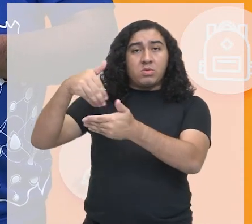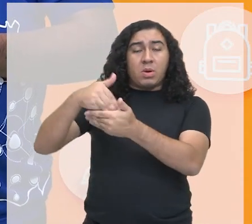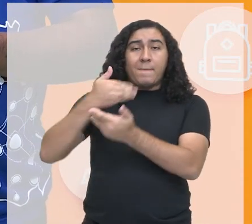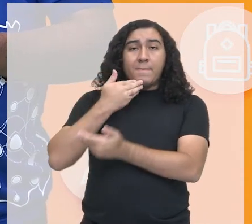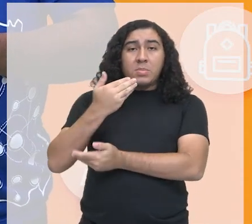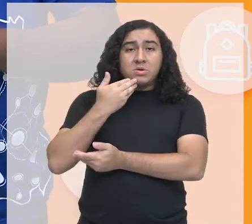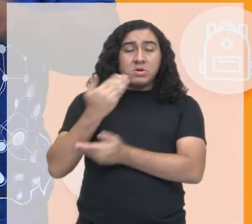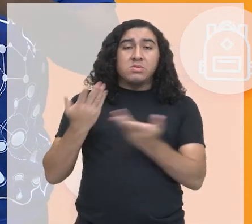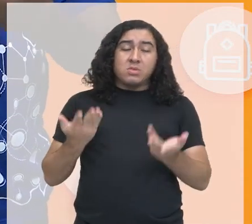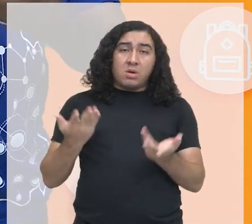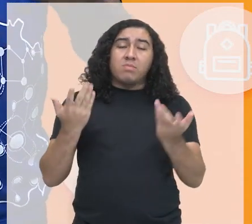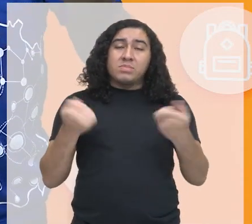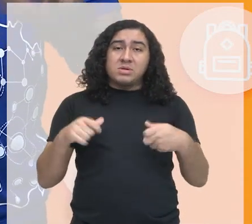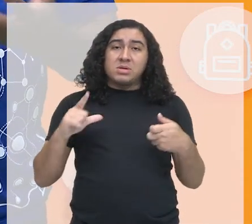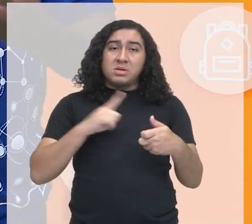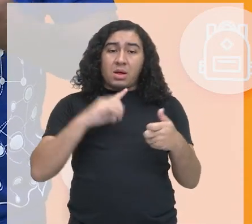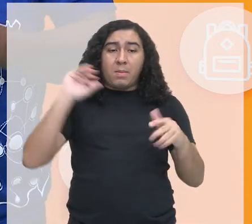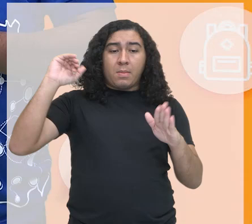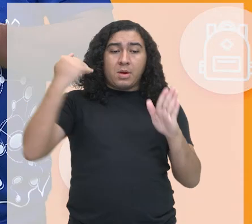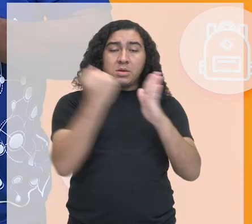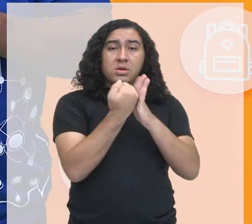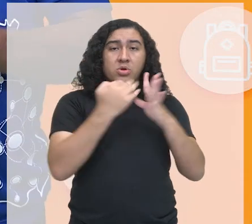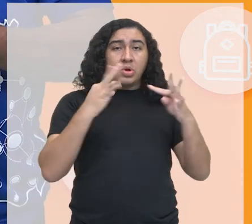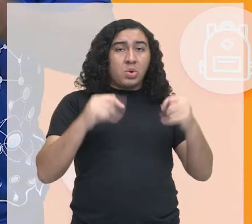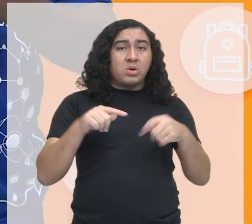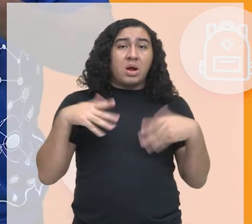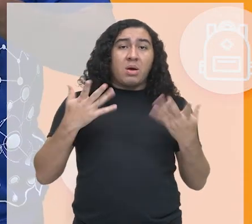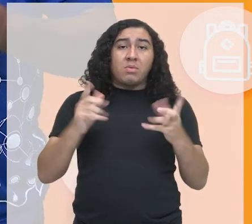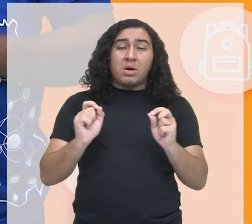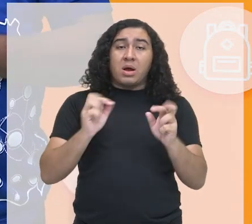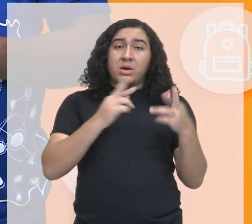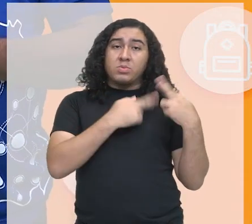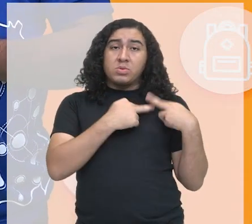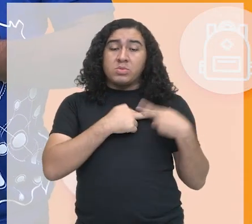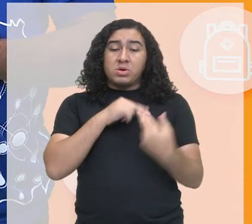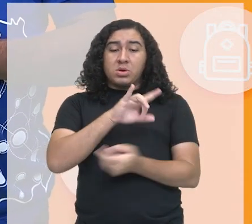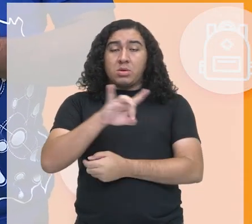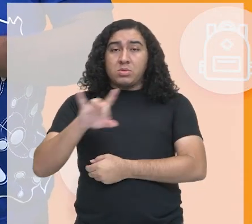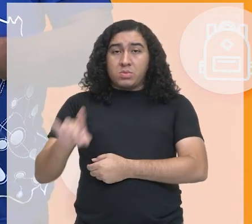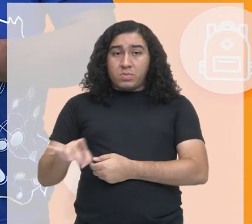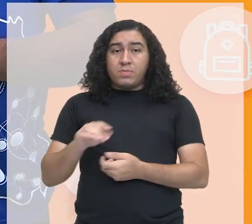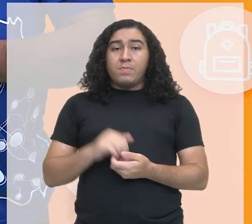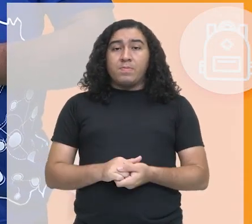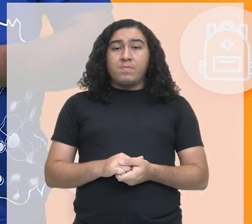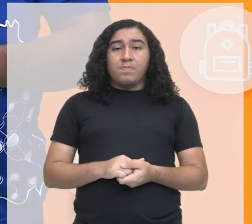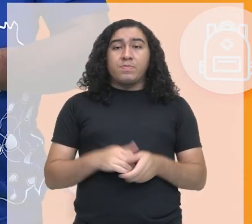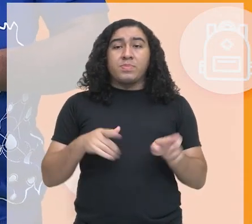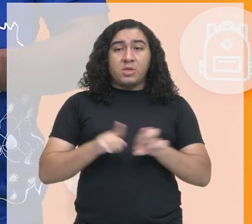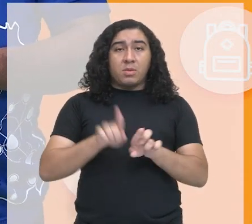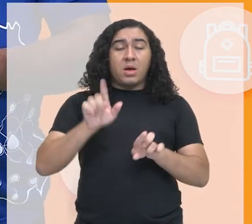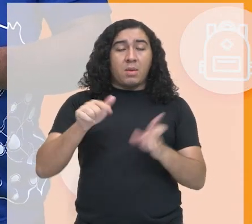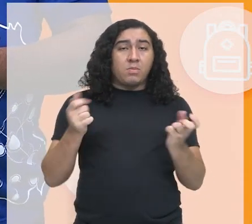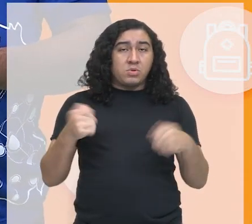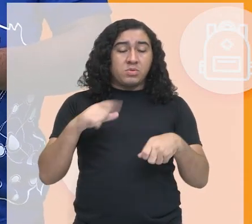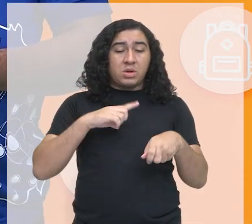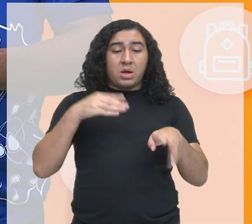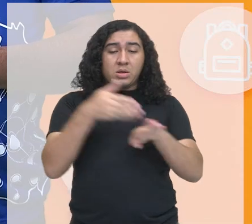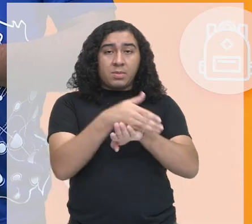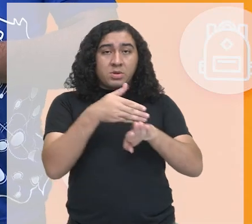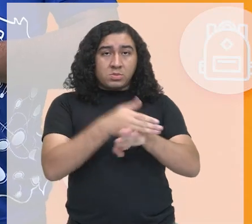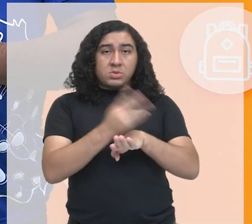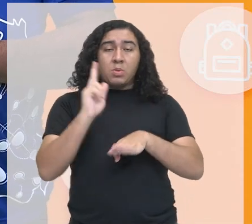não é verdade? Isso é busca de transparência, isso é busca de responsabilidade e faz parte desse engajamento